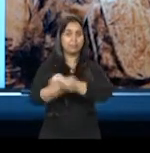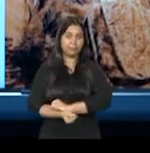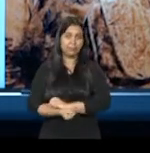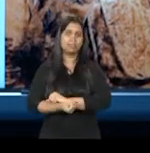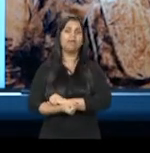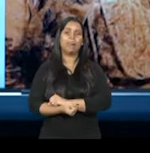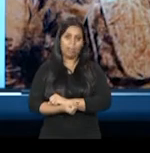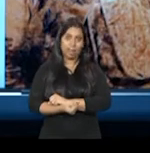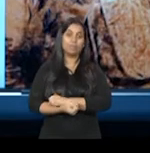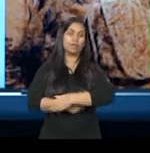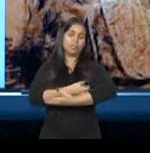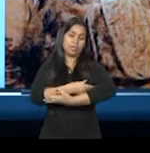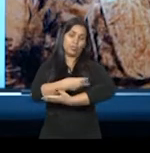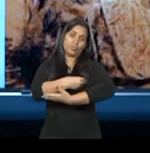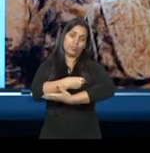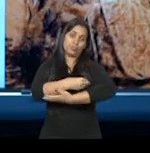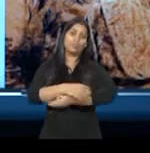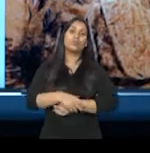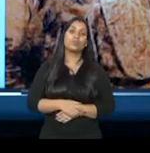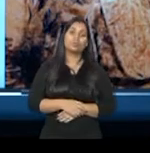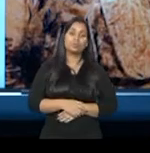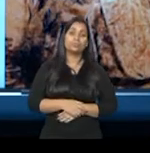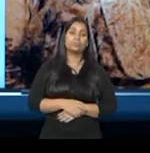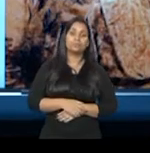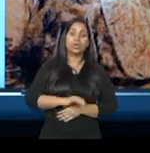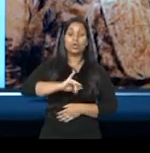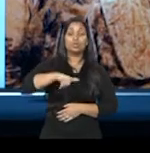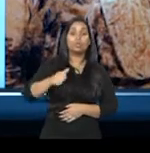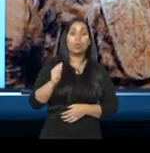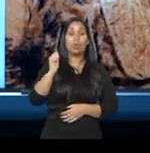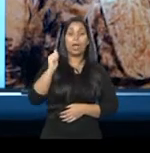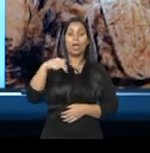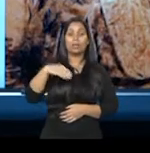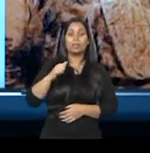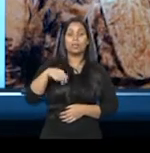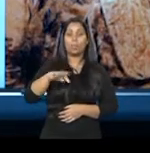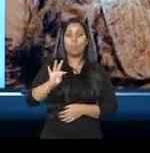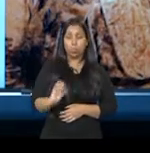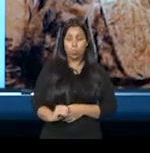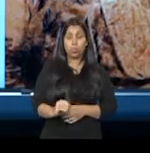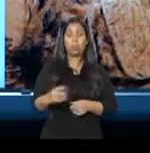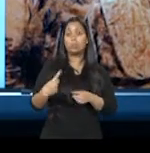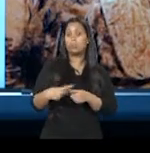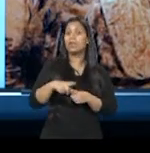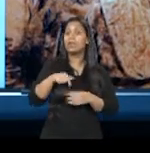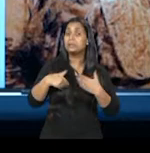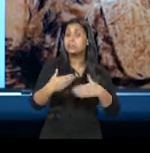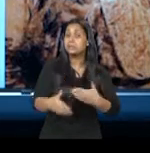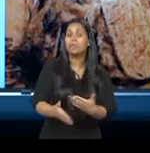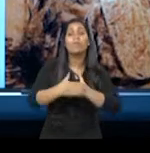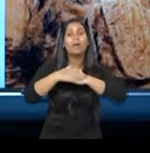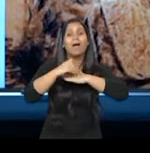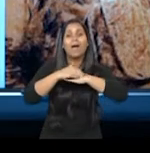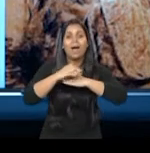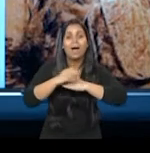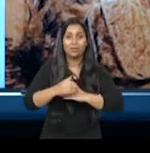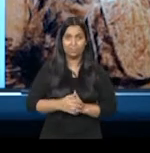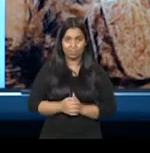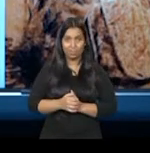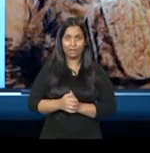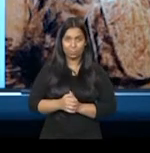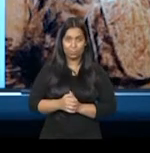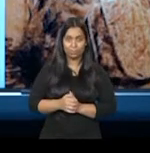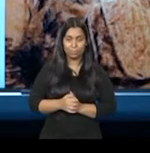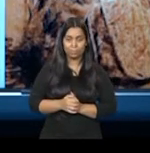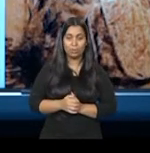Grandes intelectuais brasileiros, como o próprio Joaquim Nabuco, que era um abolicionista da época, eles desenvolveram um grande afeto por sua